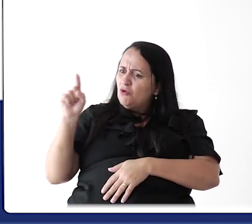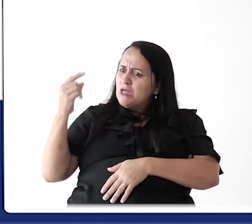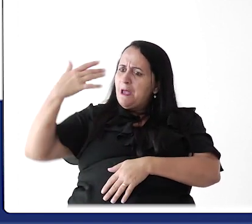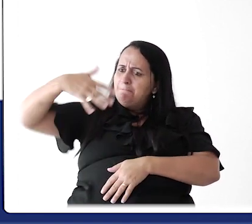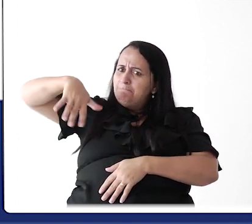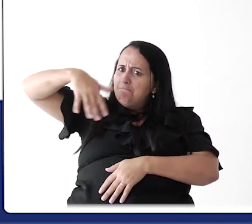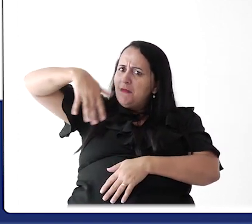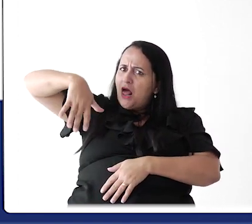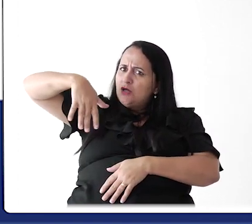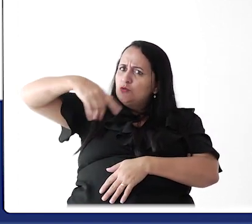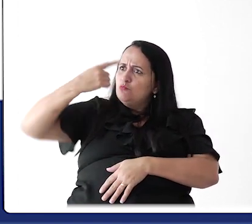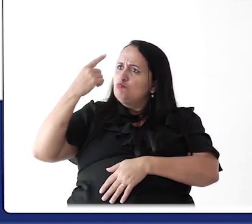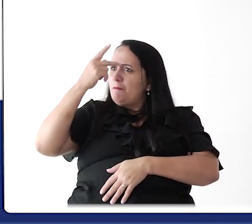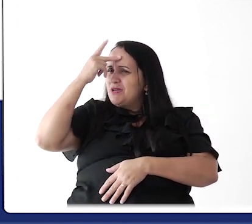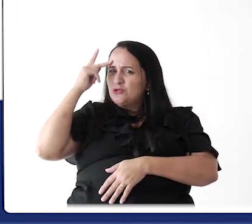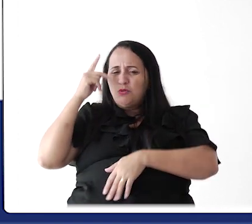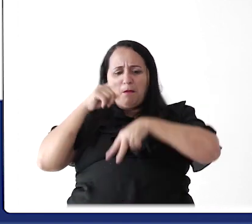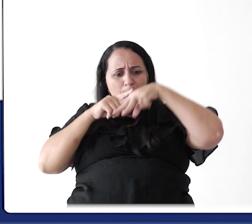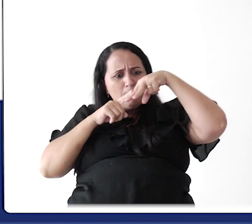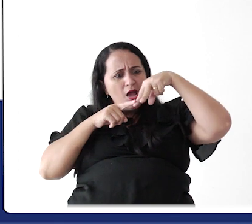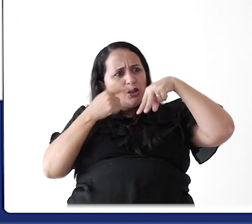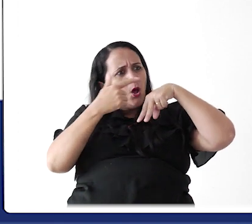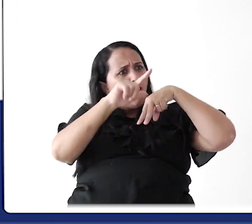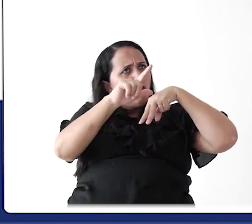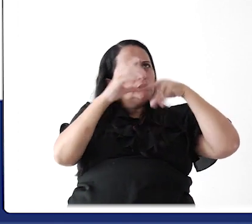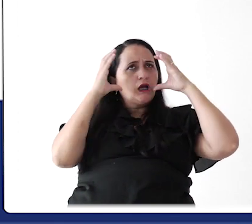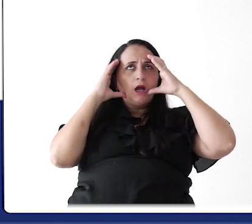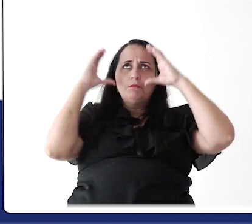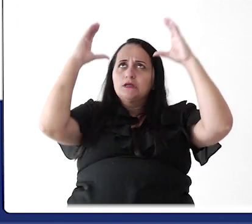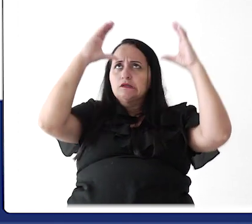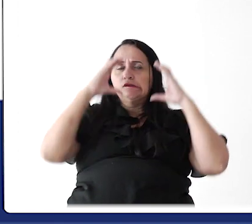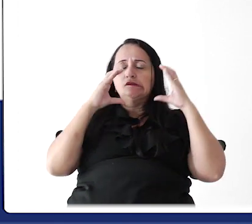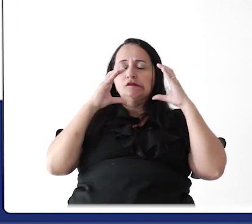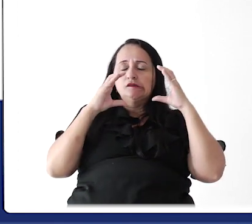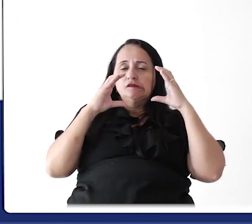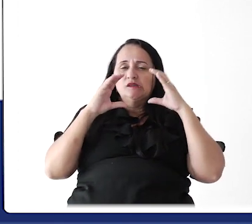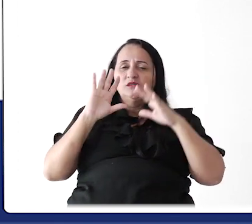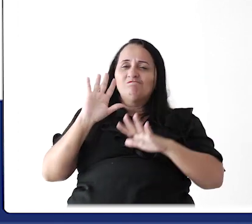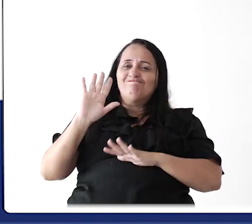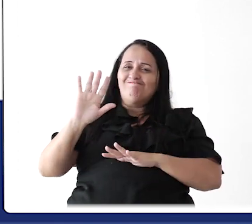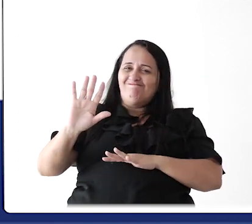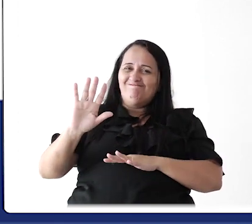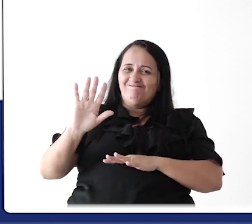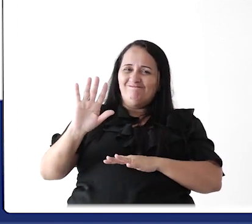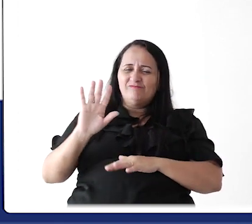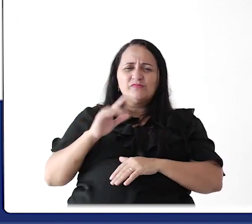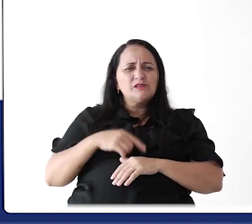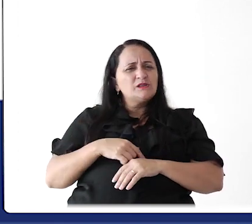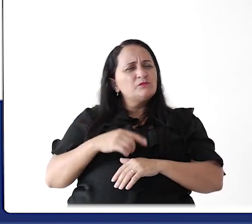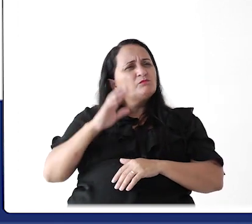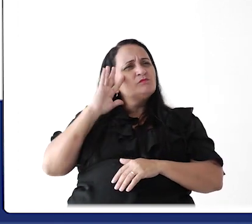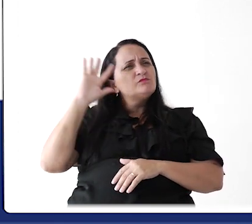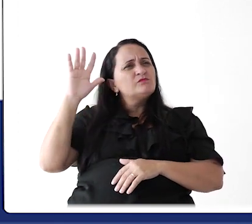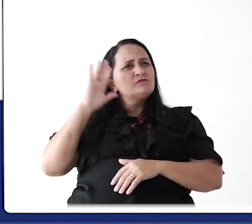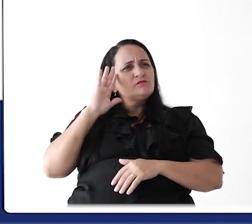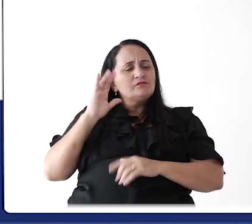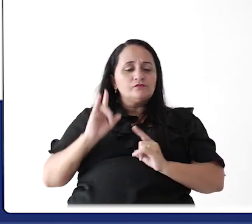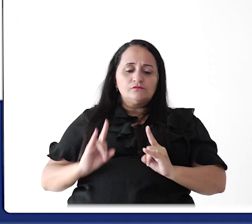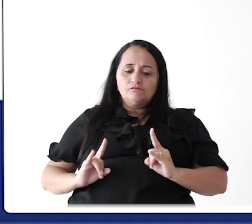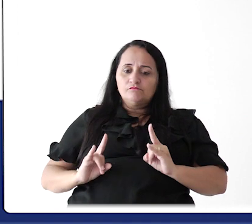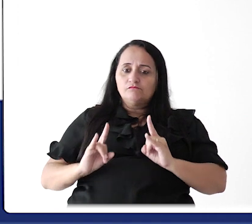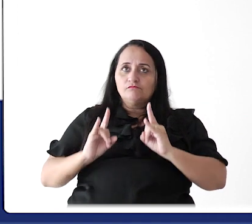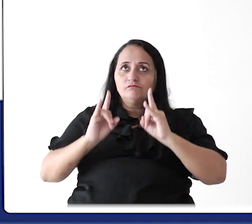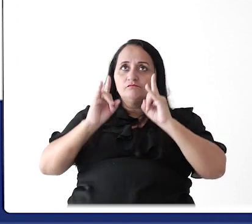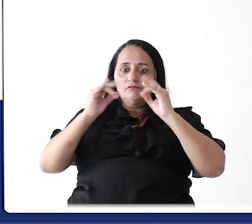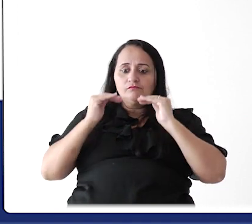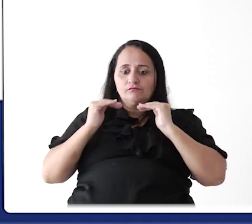pessoas? A coisa só se resolveu quando alguém lembrou que num condomínio, cada apartamento é de um dono